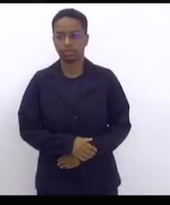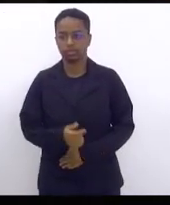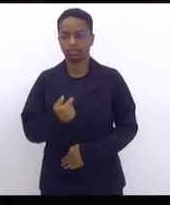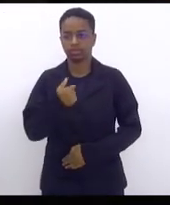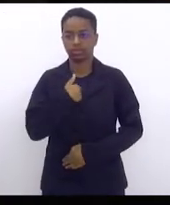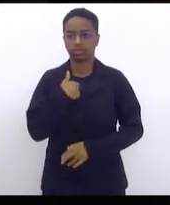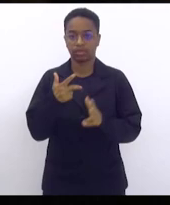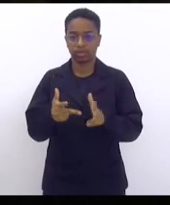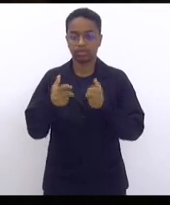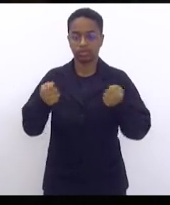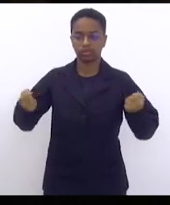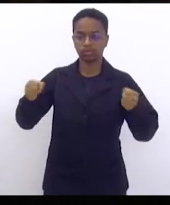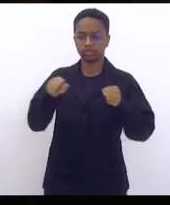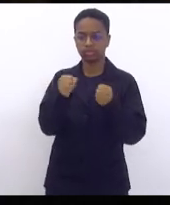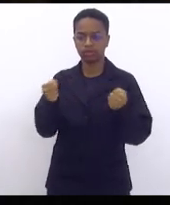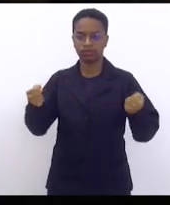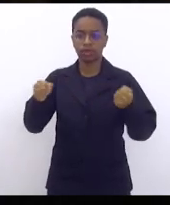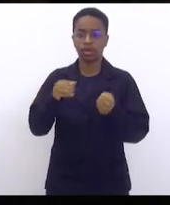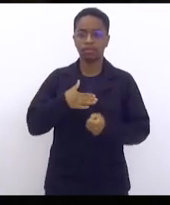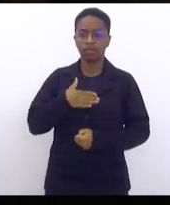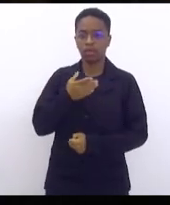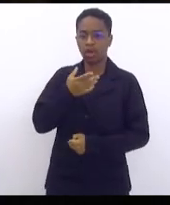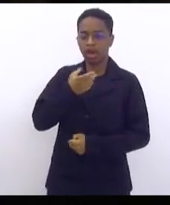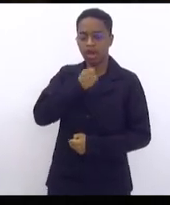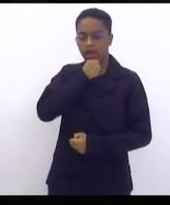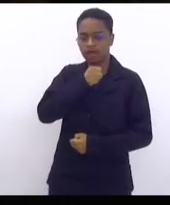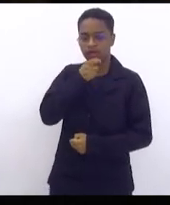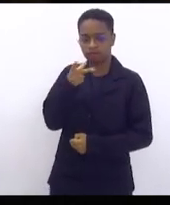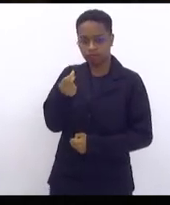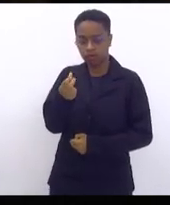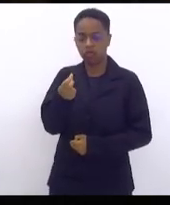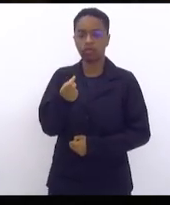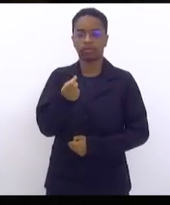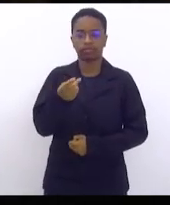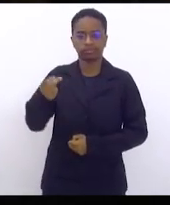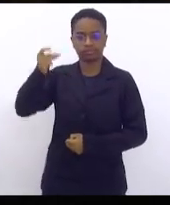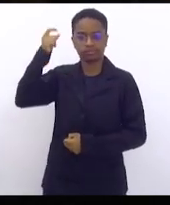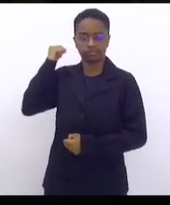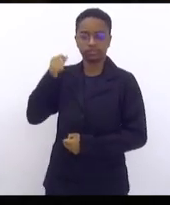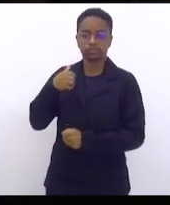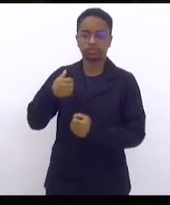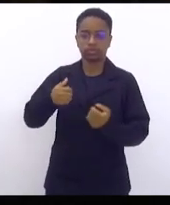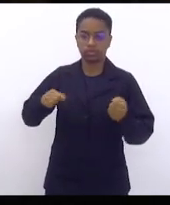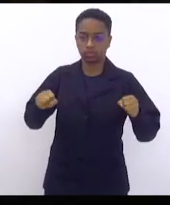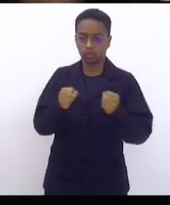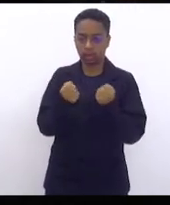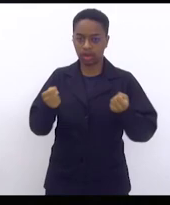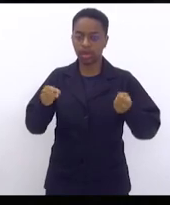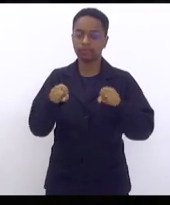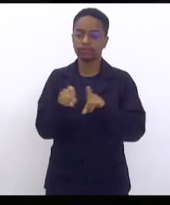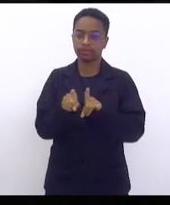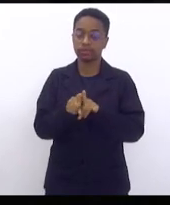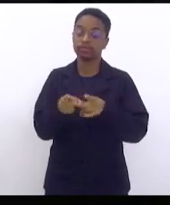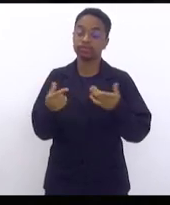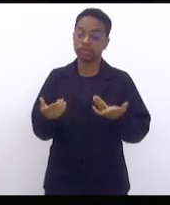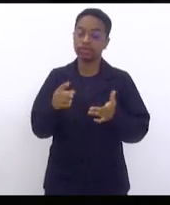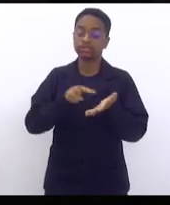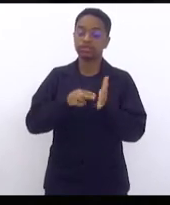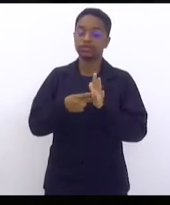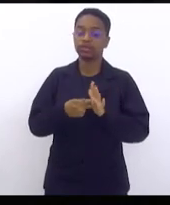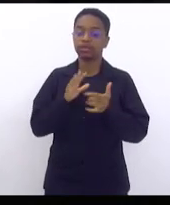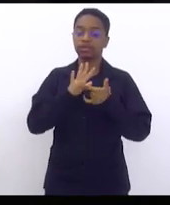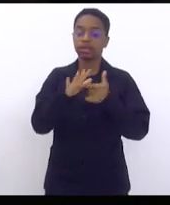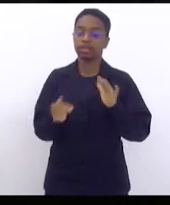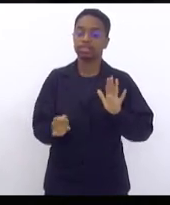a sanfona que meu avô tocava também. Isso é estabelecer uma questão de